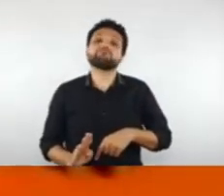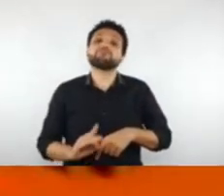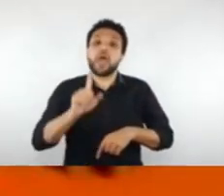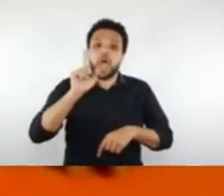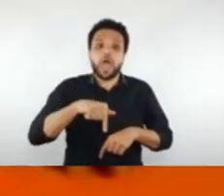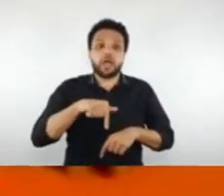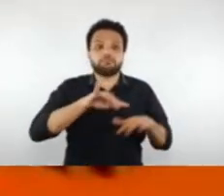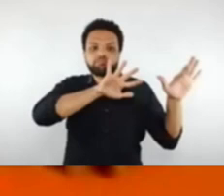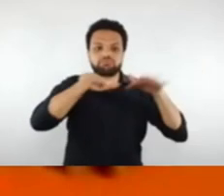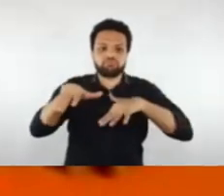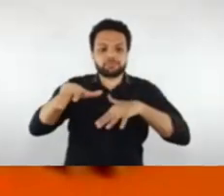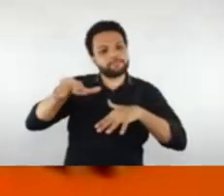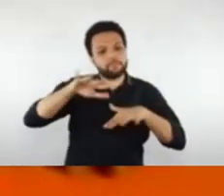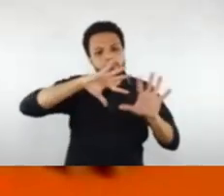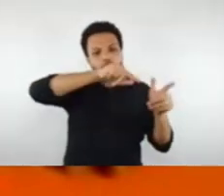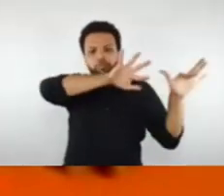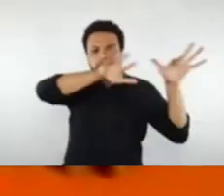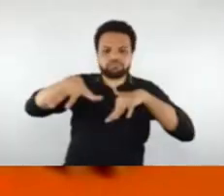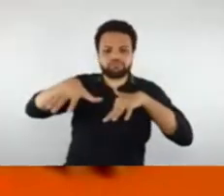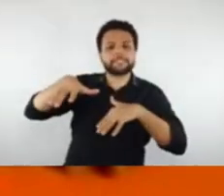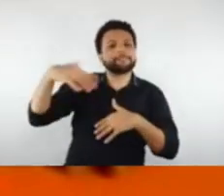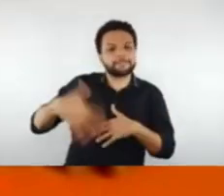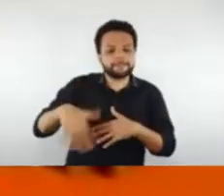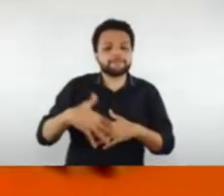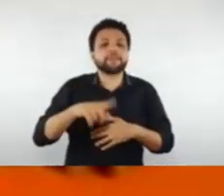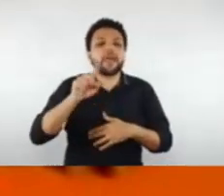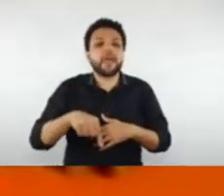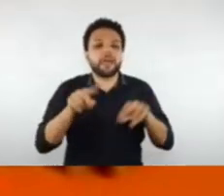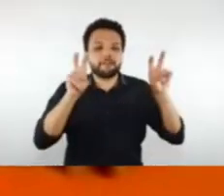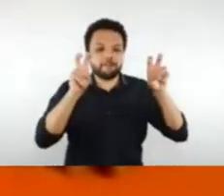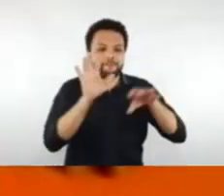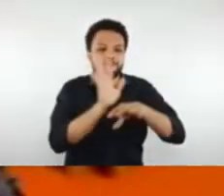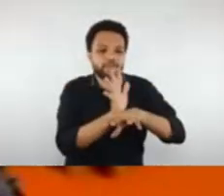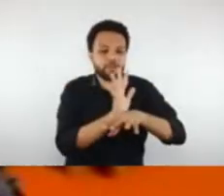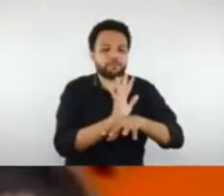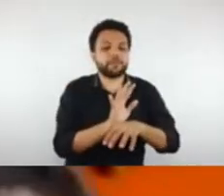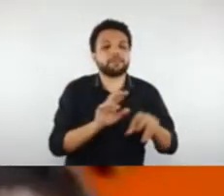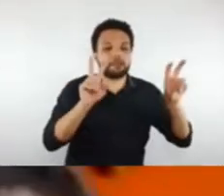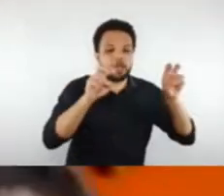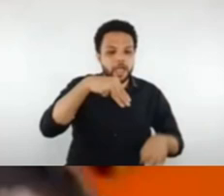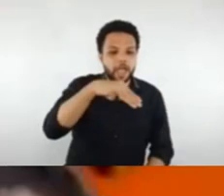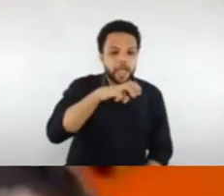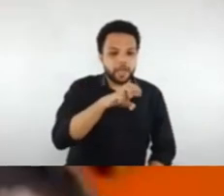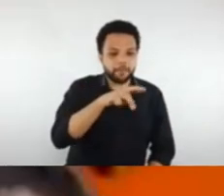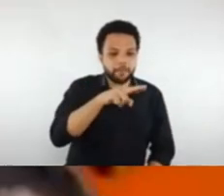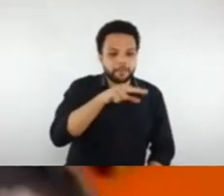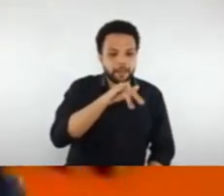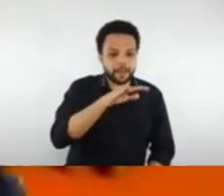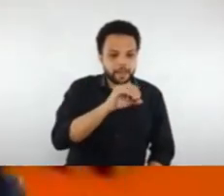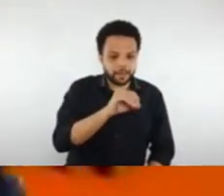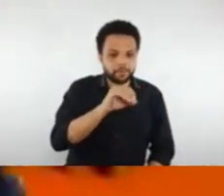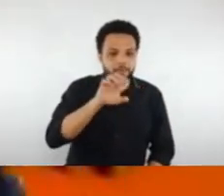é O Menino e o Mundo, que a Lê comentou, né? O Menino e o Mundo, com um orçamento de menos de